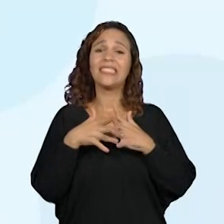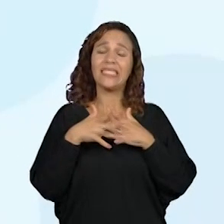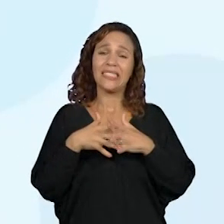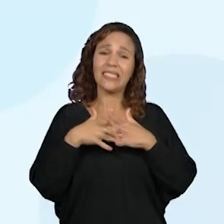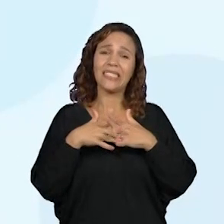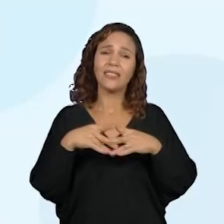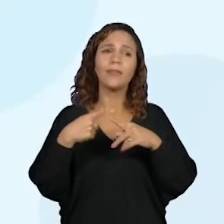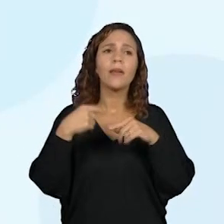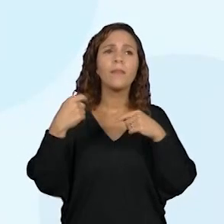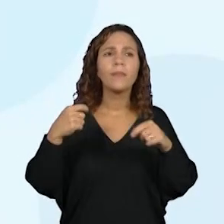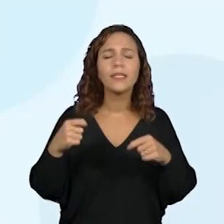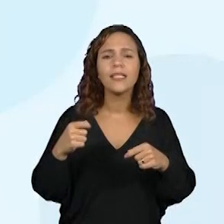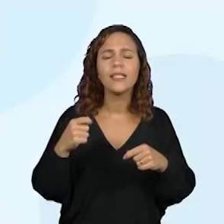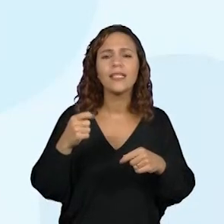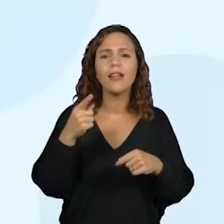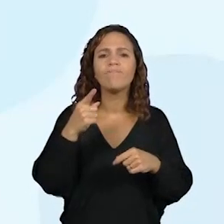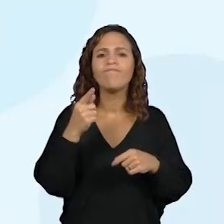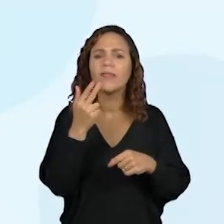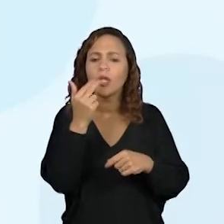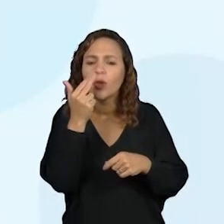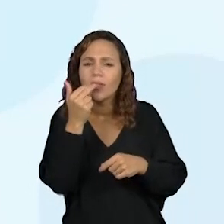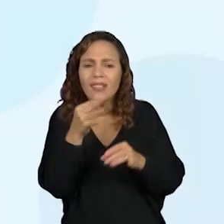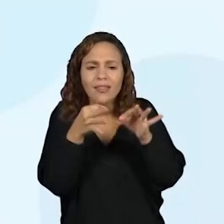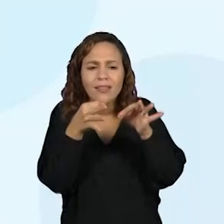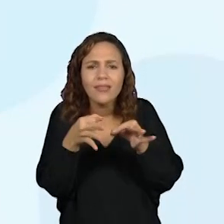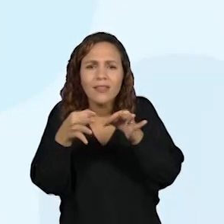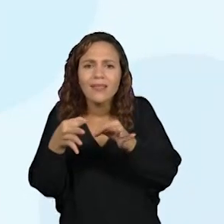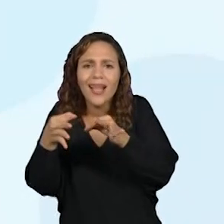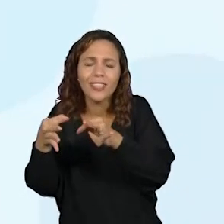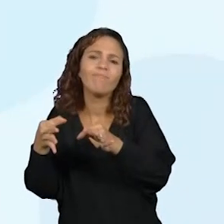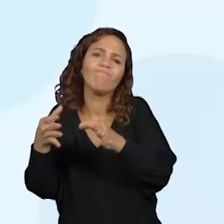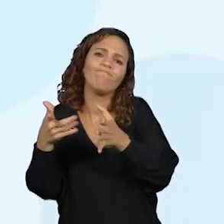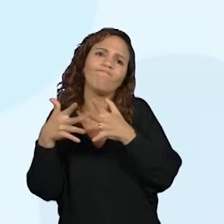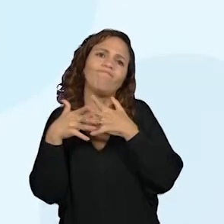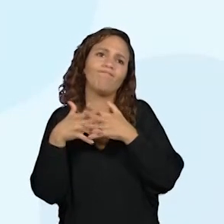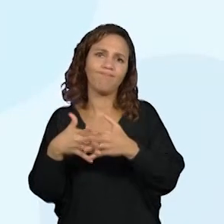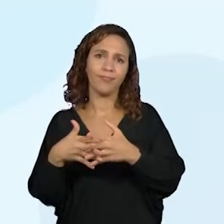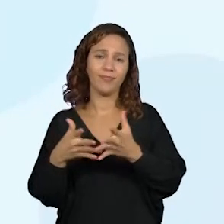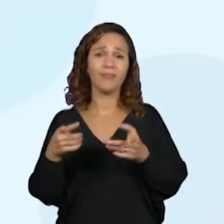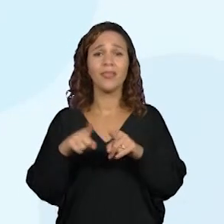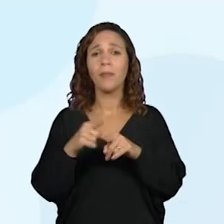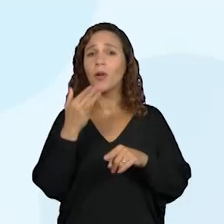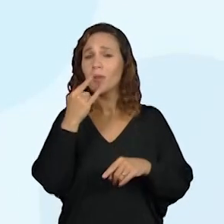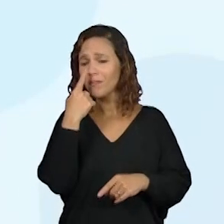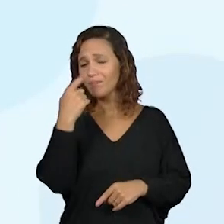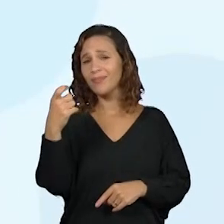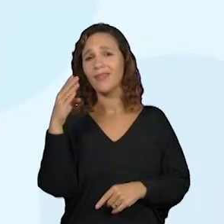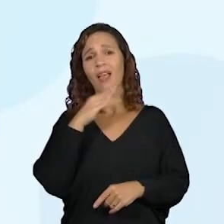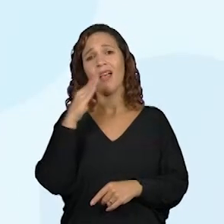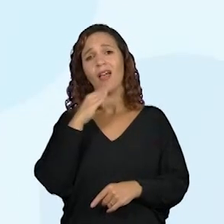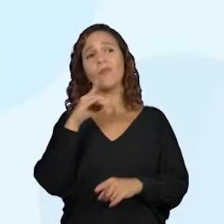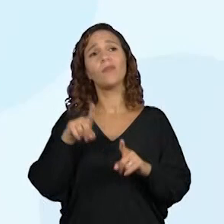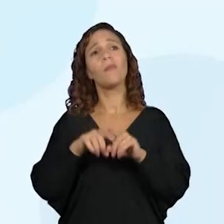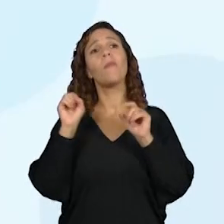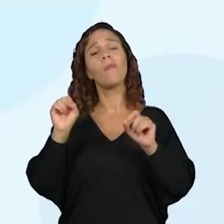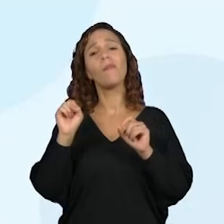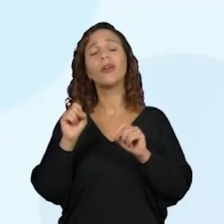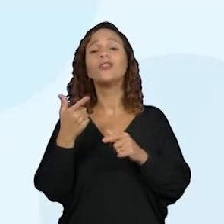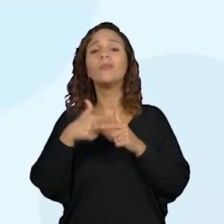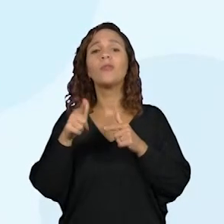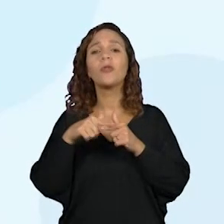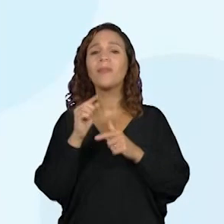complicação de atender as exigências nutricionais é maior estraga com rapidez e pode causar